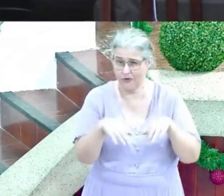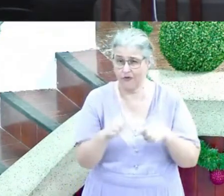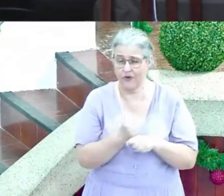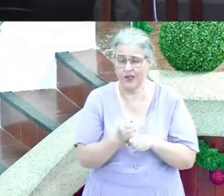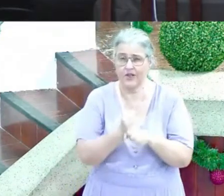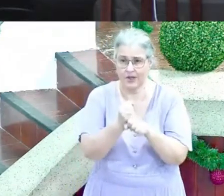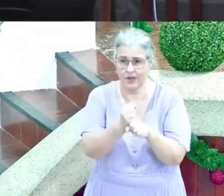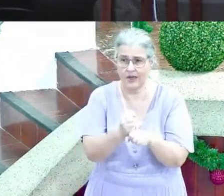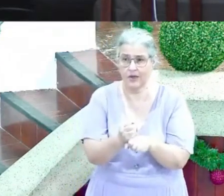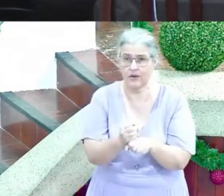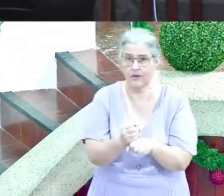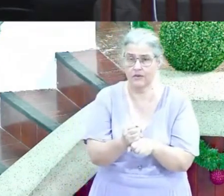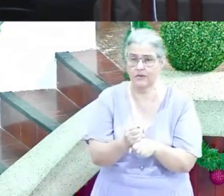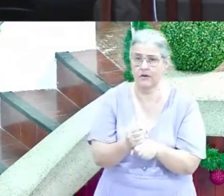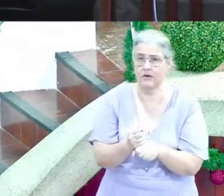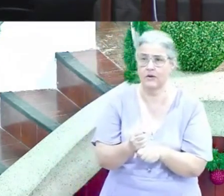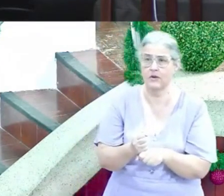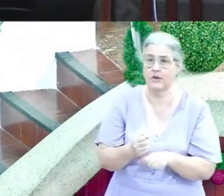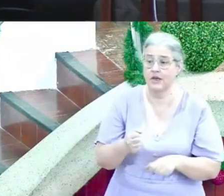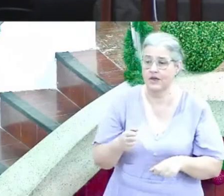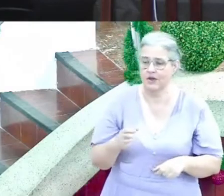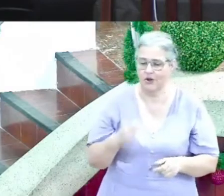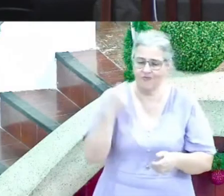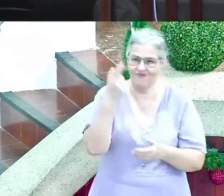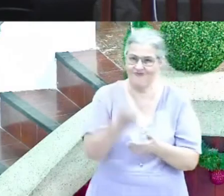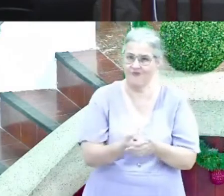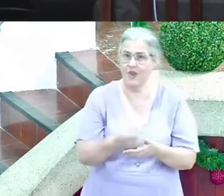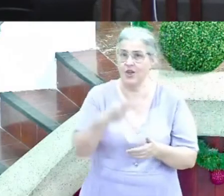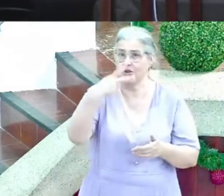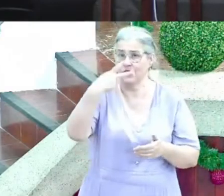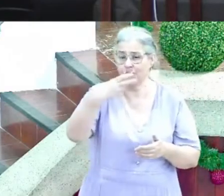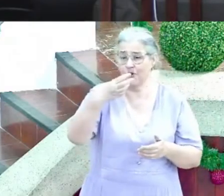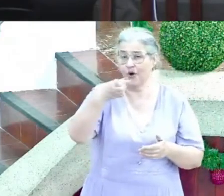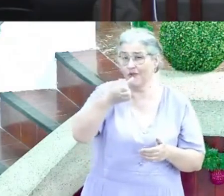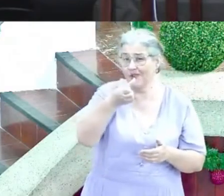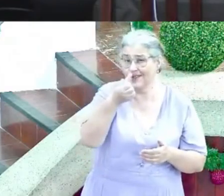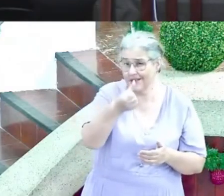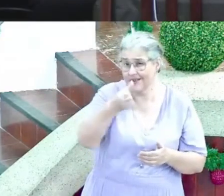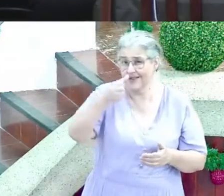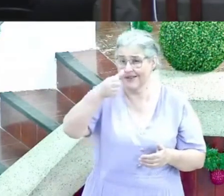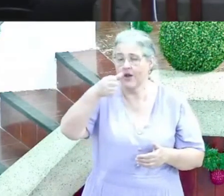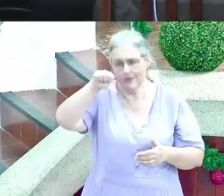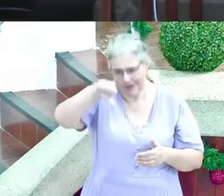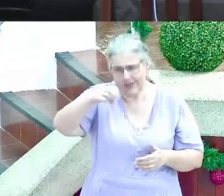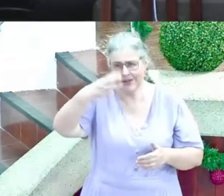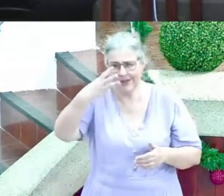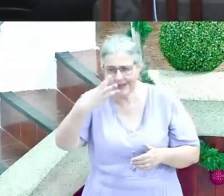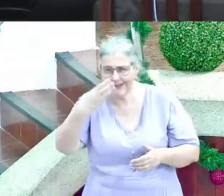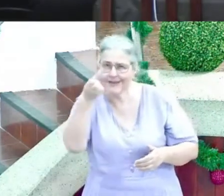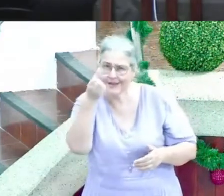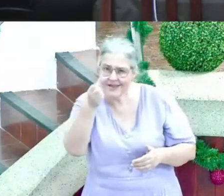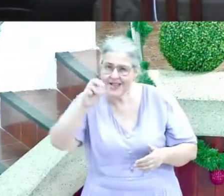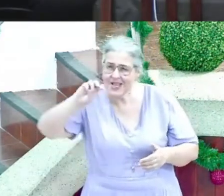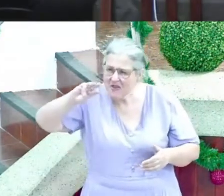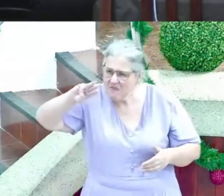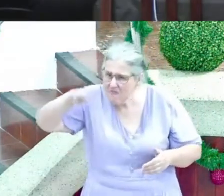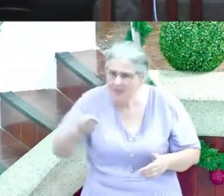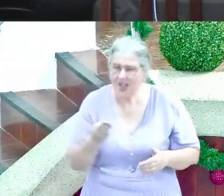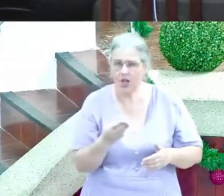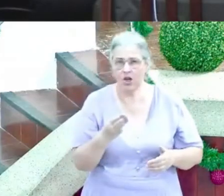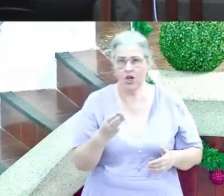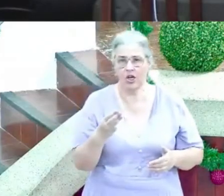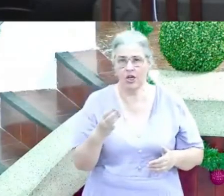936 bilhões de dólares. Presentes, negociações, compras, tudo isso